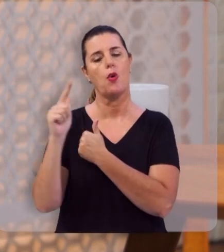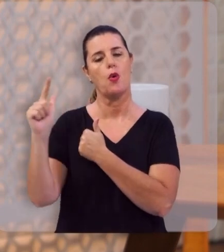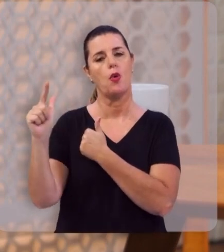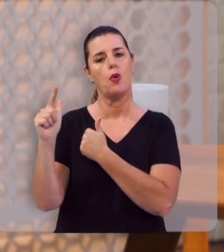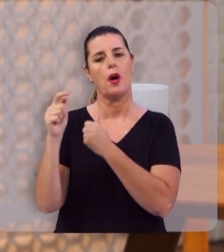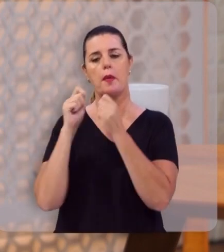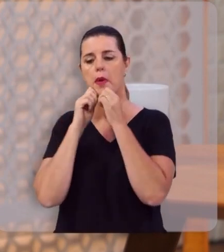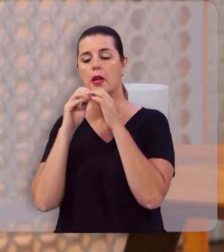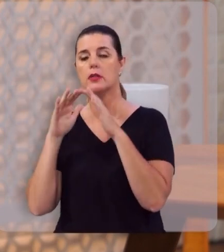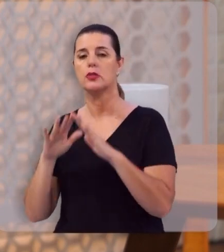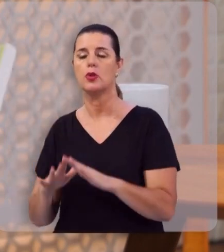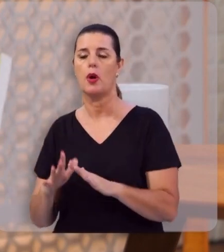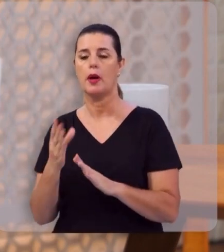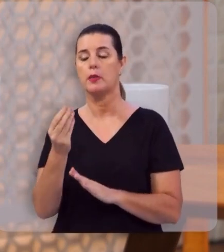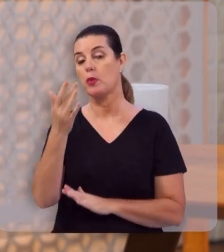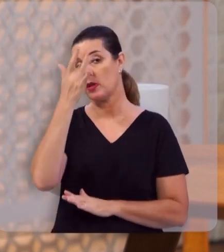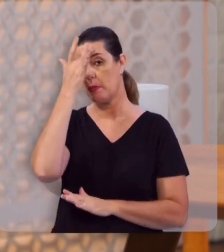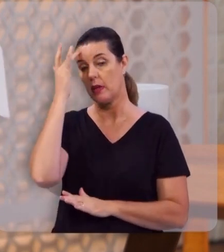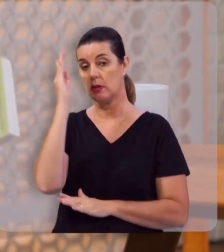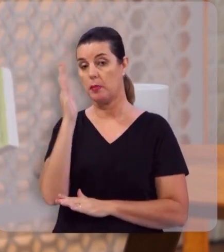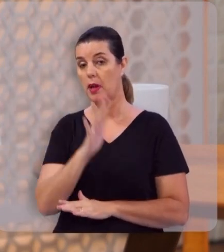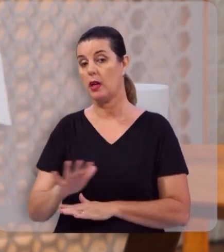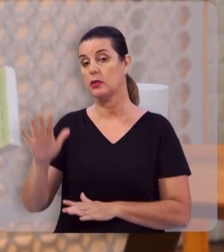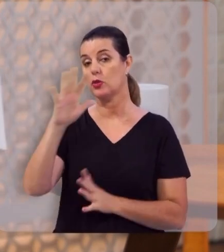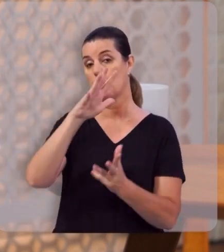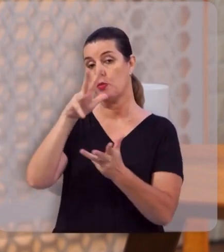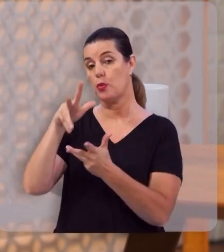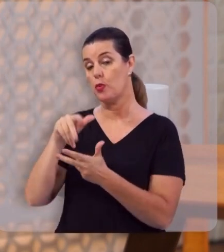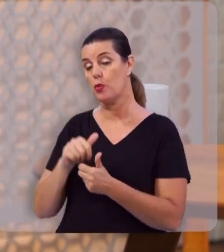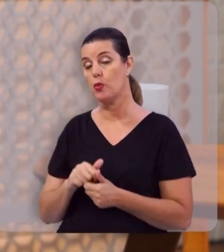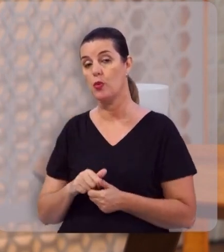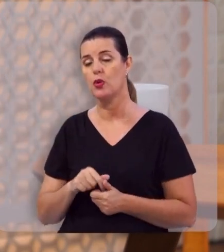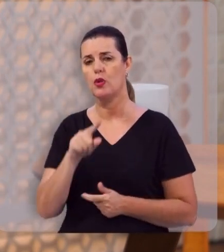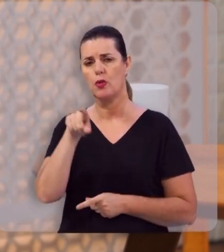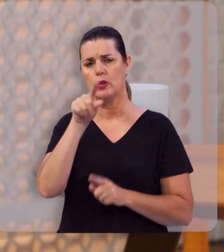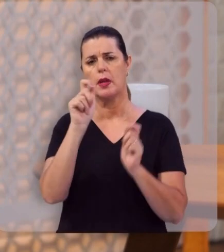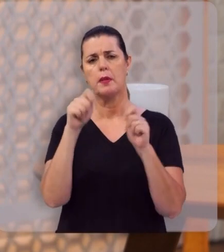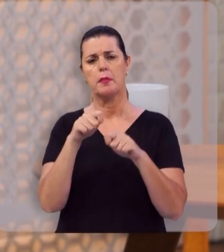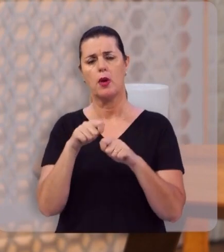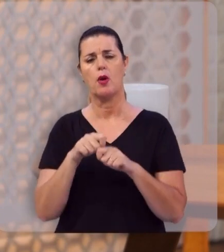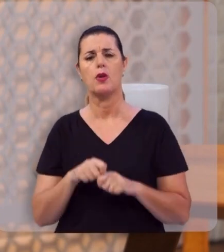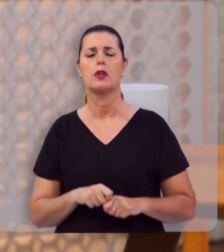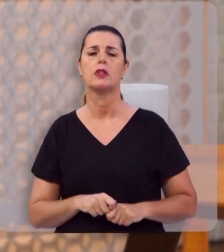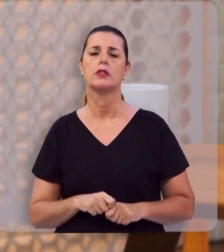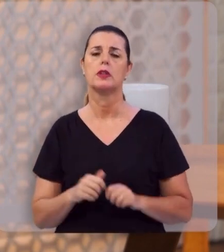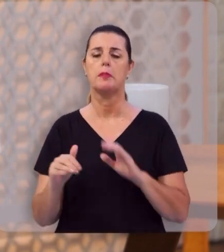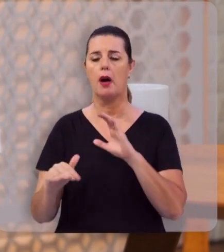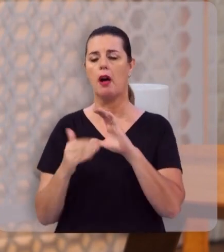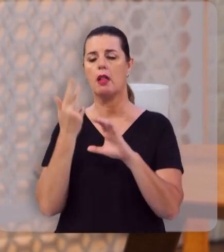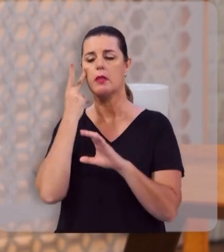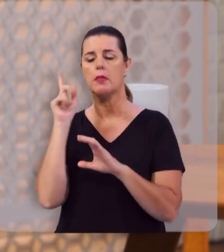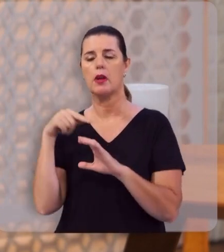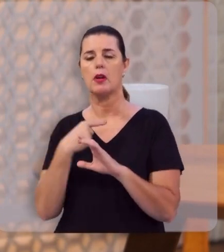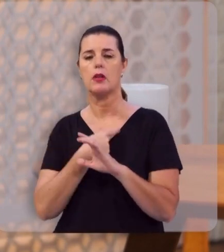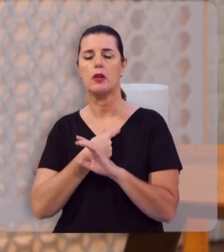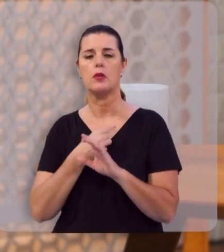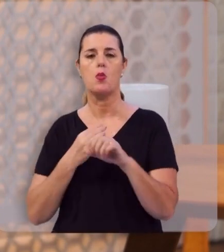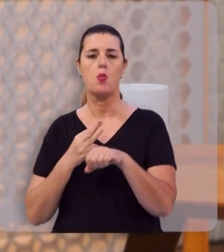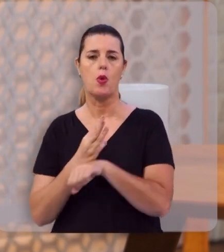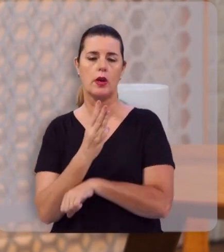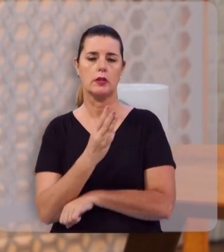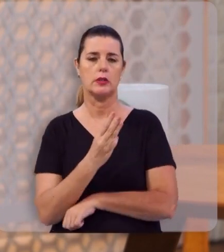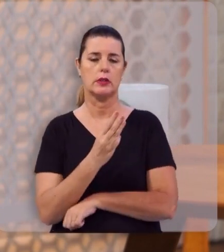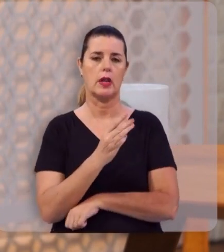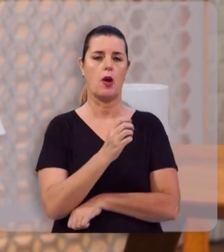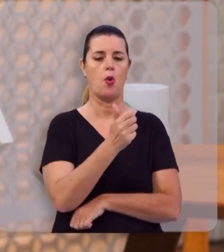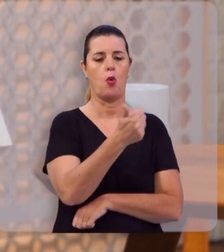continuar abençoando a vida de inúmeras pessoas no Brasil e mundo afora, você pode fazer isso enviando para a gente um